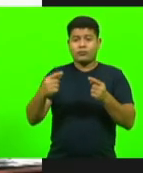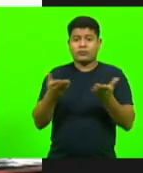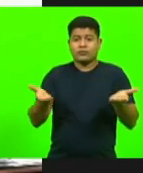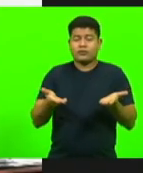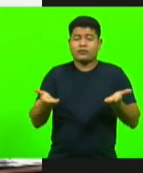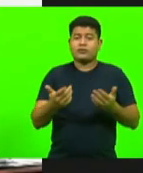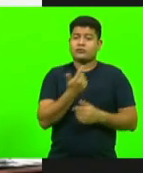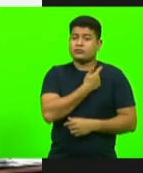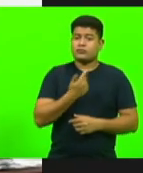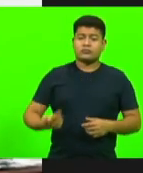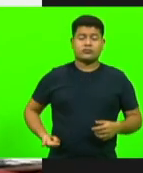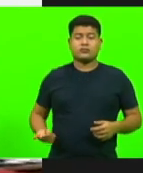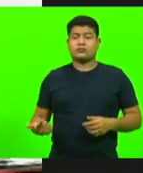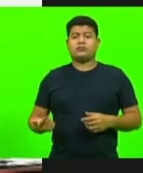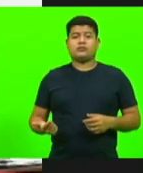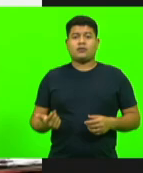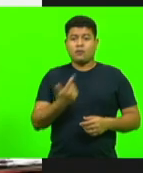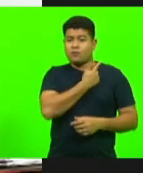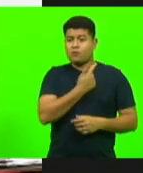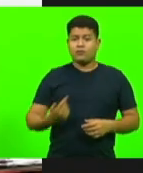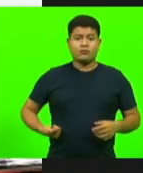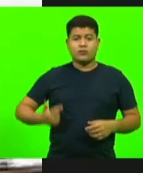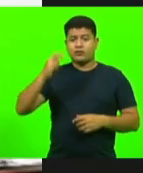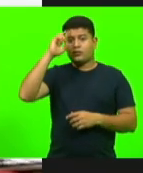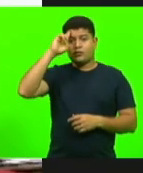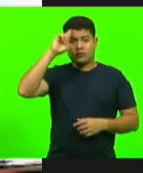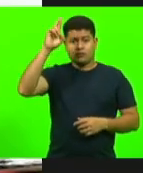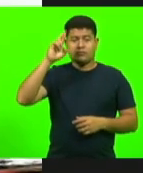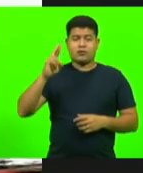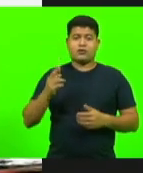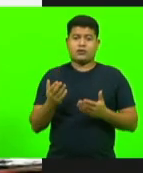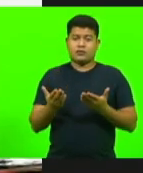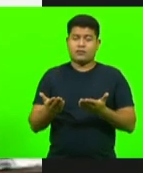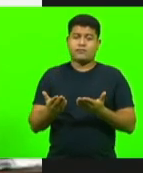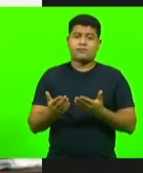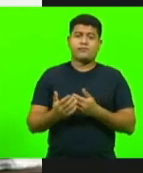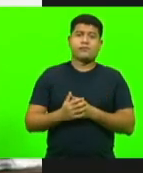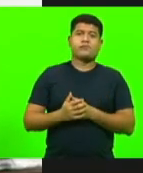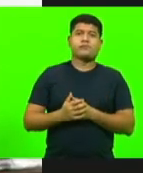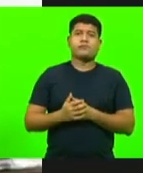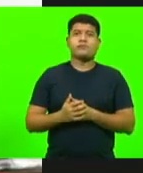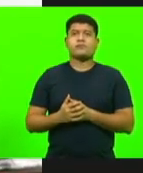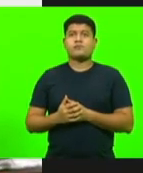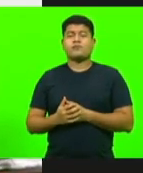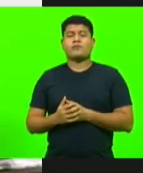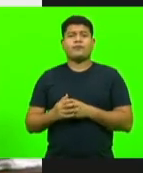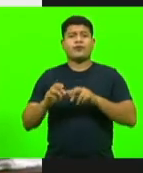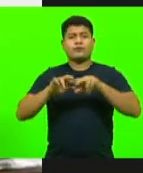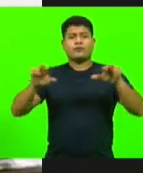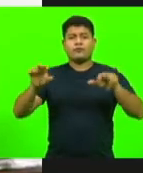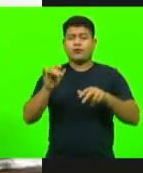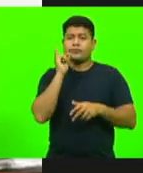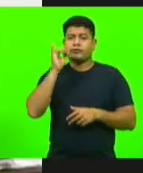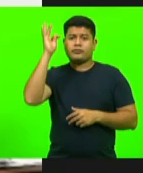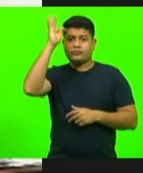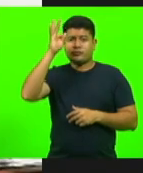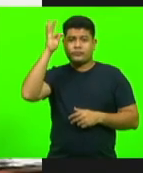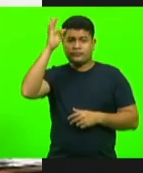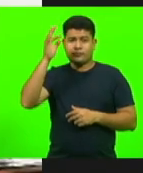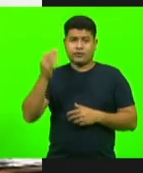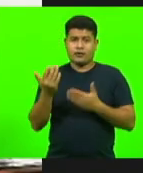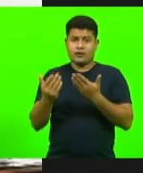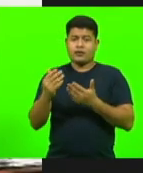porém a todos os estudos de vários filósofos o Pierre pardon Christian laval que são preciosos francês de ponta hoje